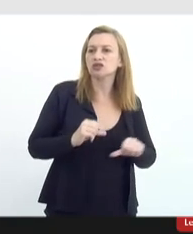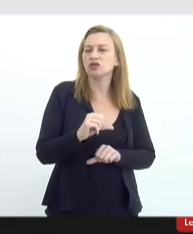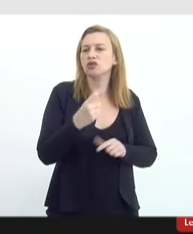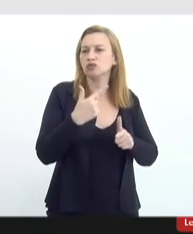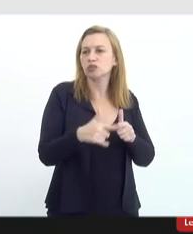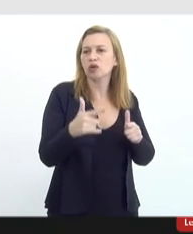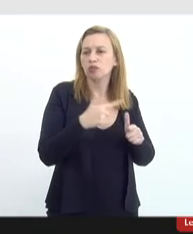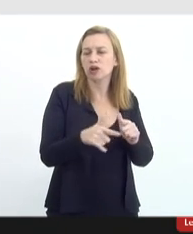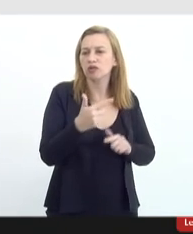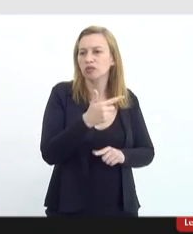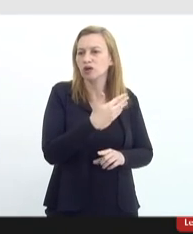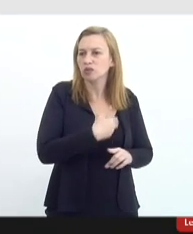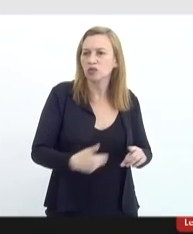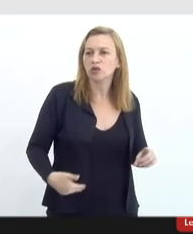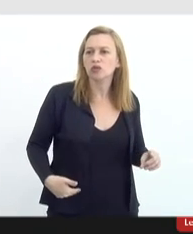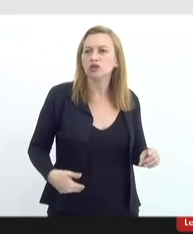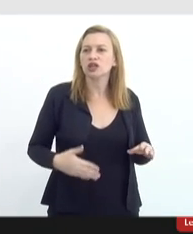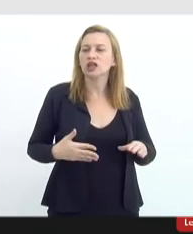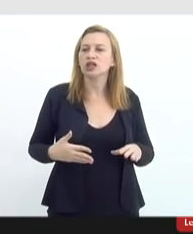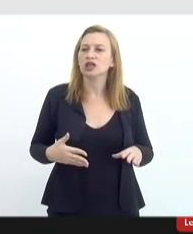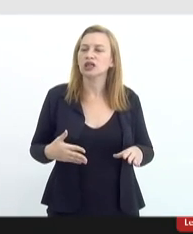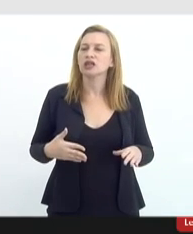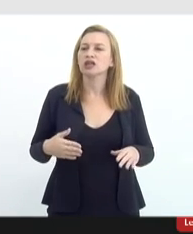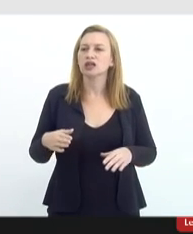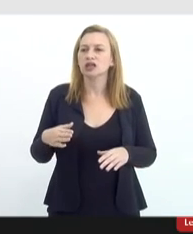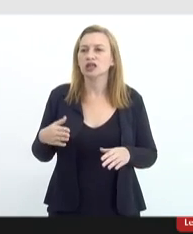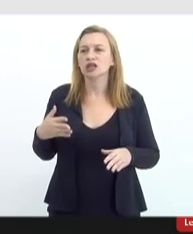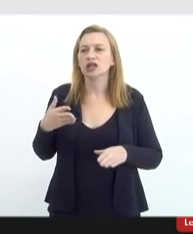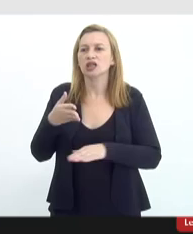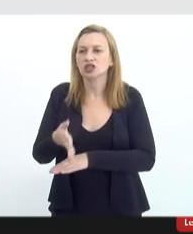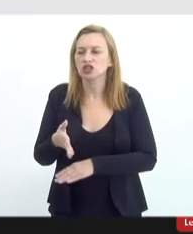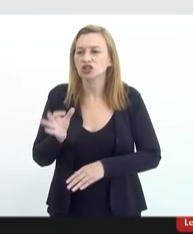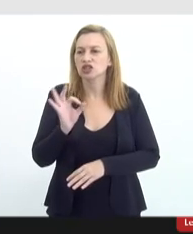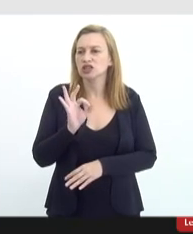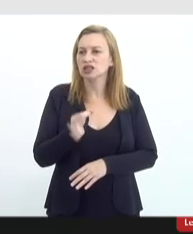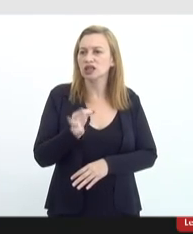problema público, ele atinge principalmente ali